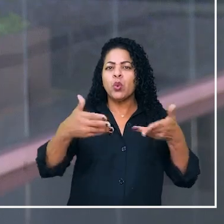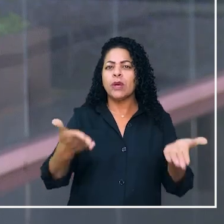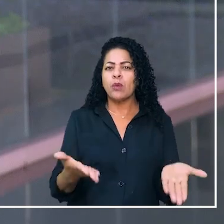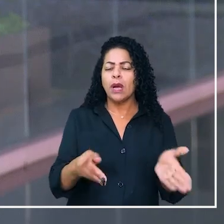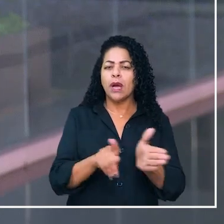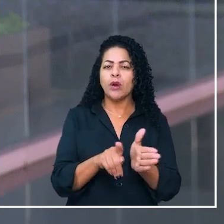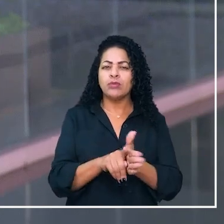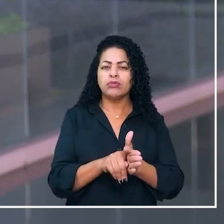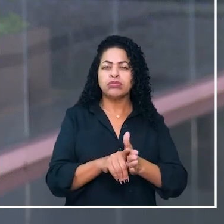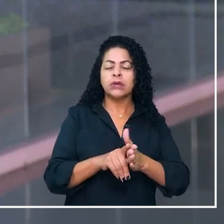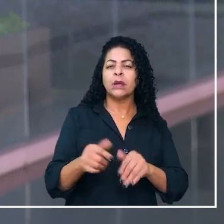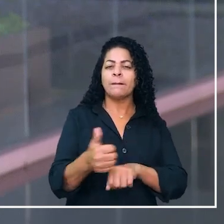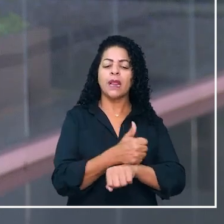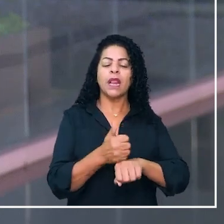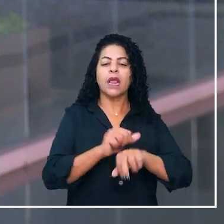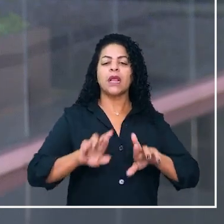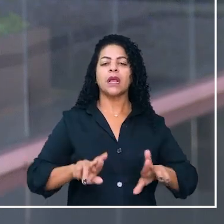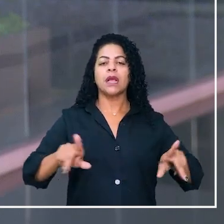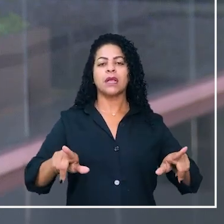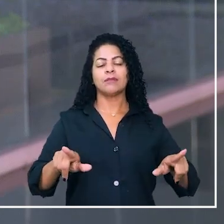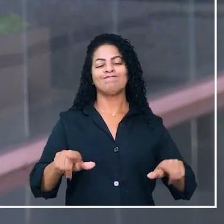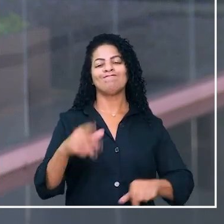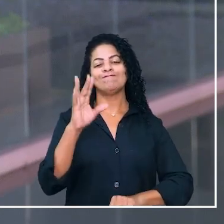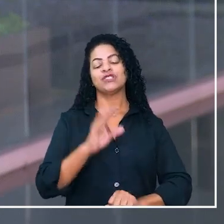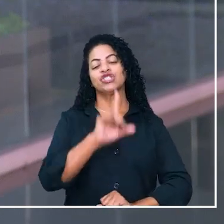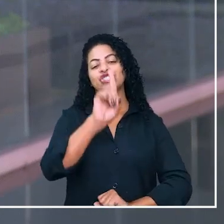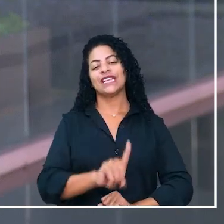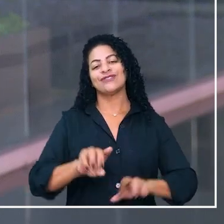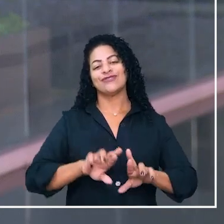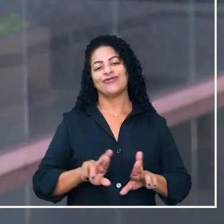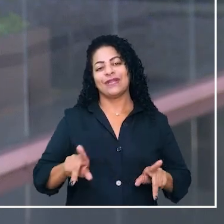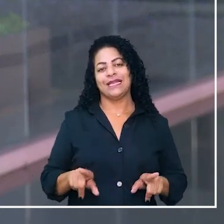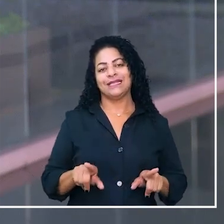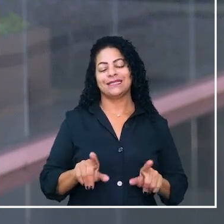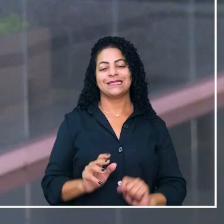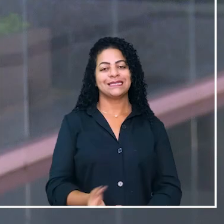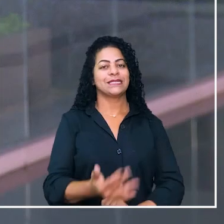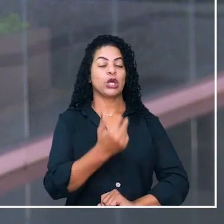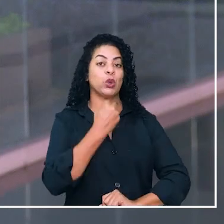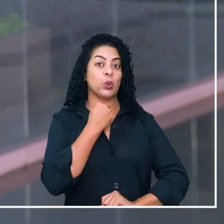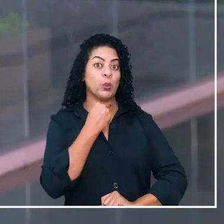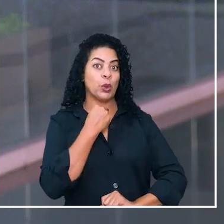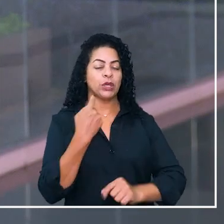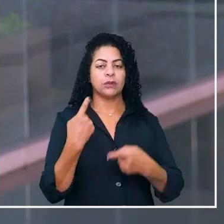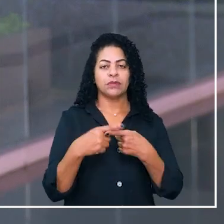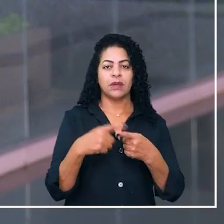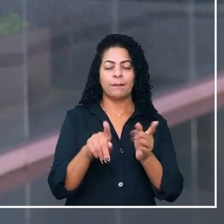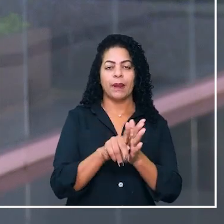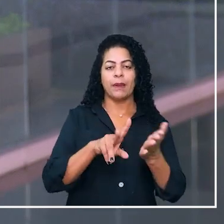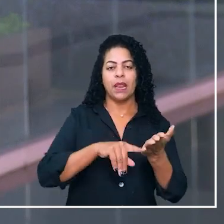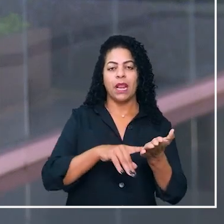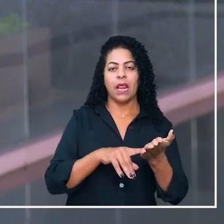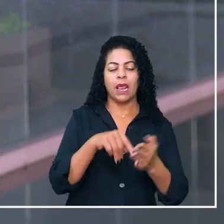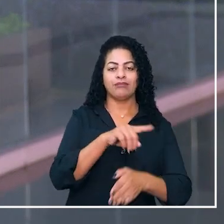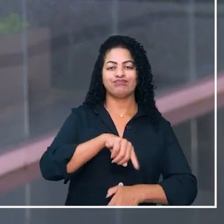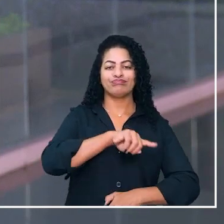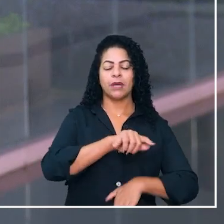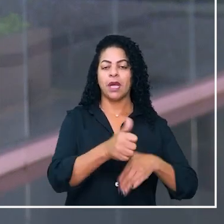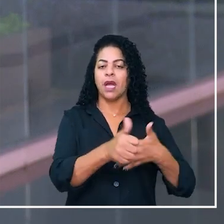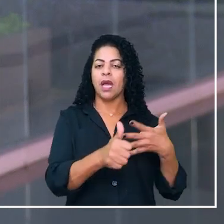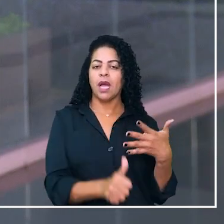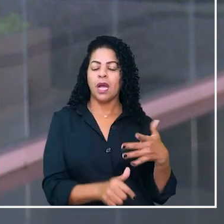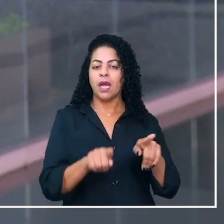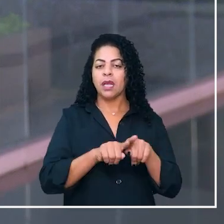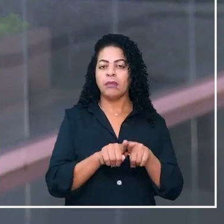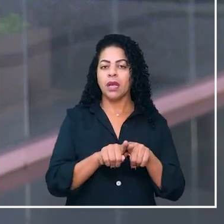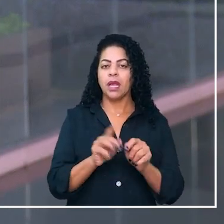funções semelhantes teriam direitos diferenciados, baseados apenas na filiação sindical. Para o MPT,